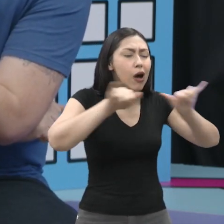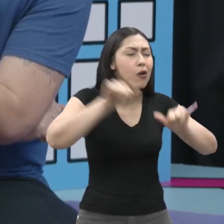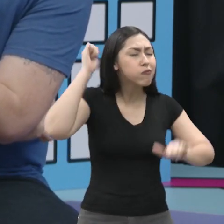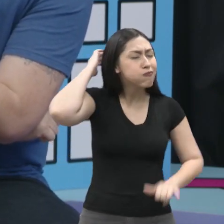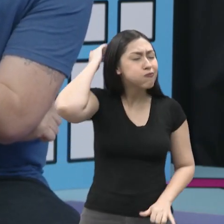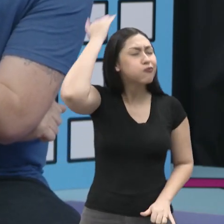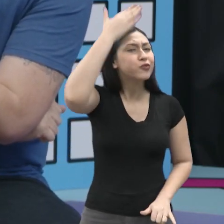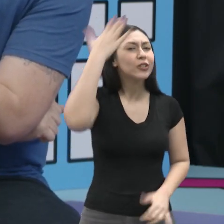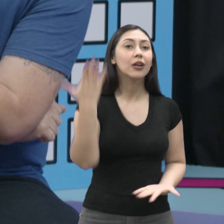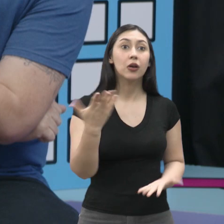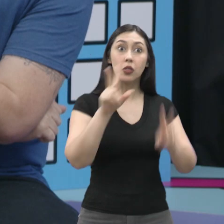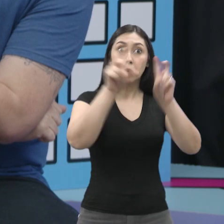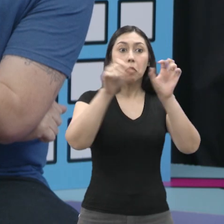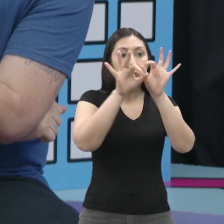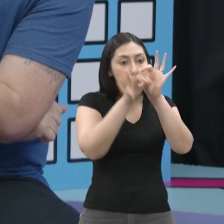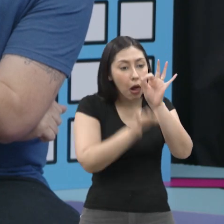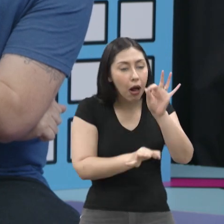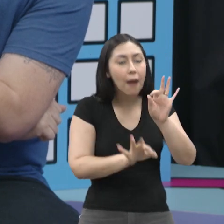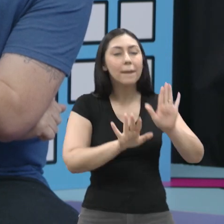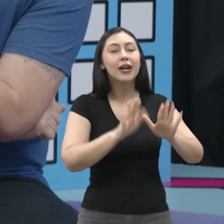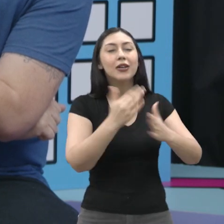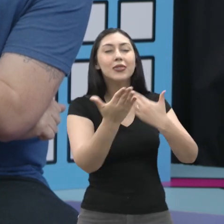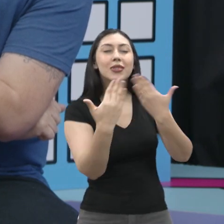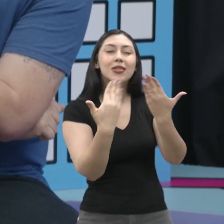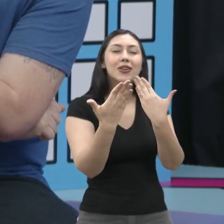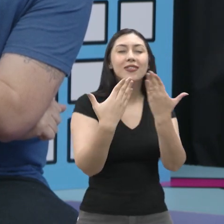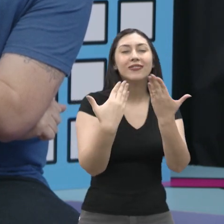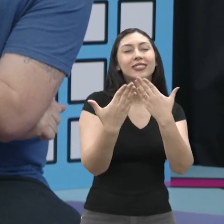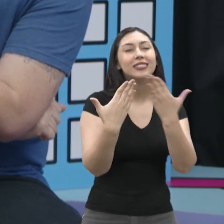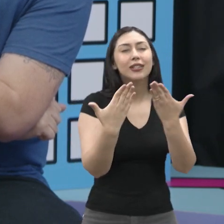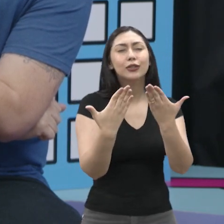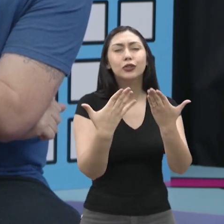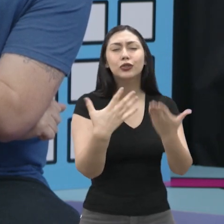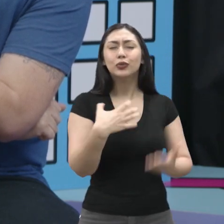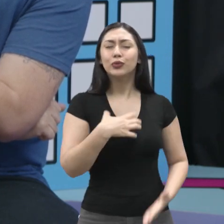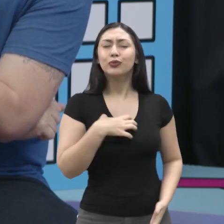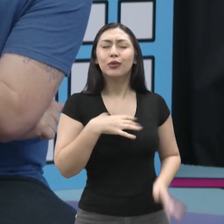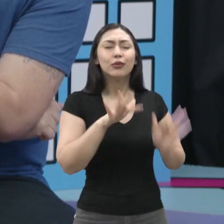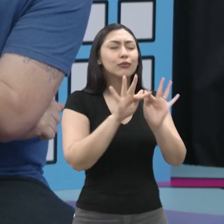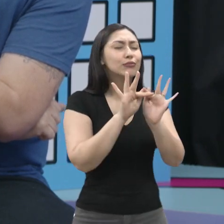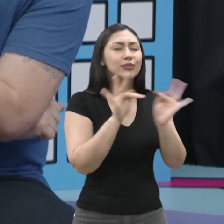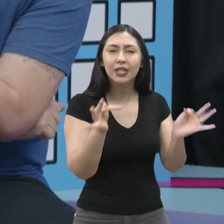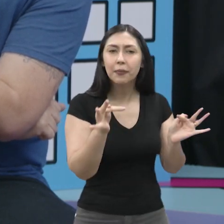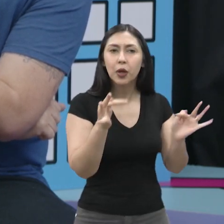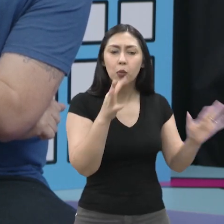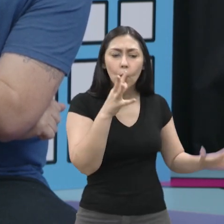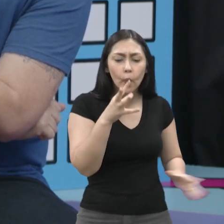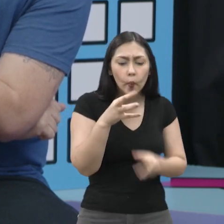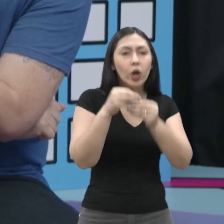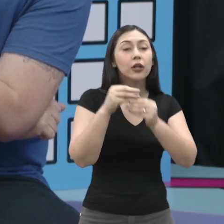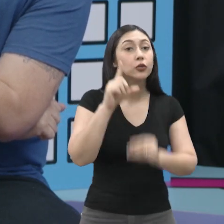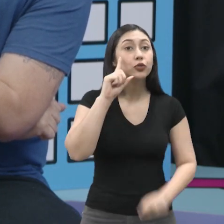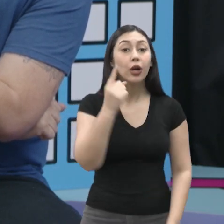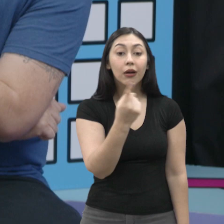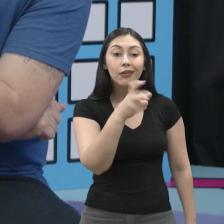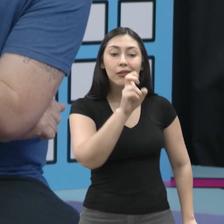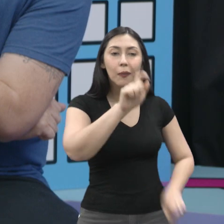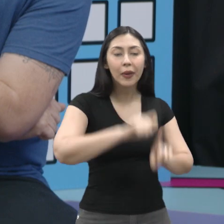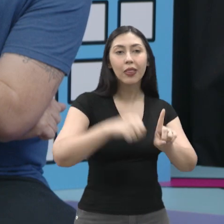longo, a gente vai conversar sobre isso ao longo do programa, mas de uma maneira, assim, bem sintetizada, se for resumir aí o 15 de novembro